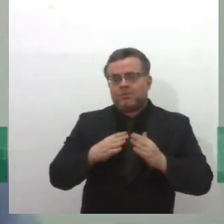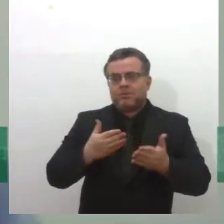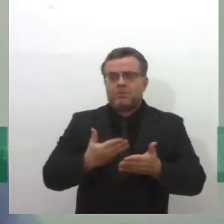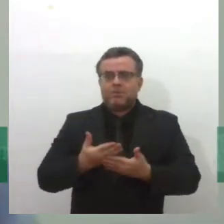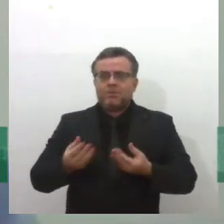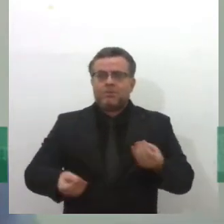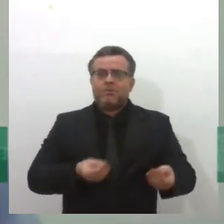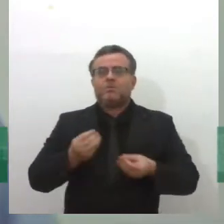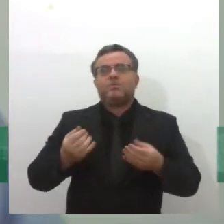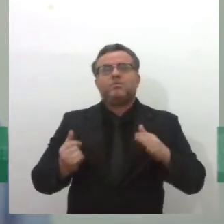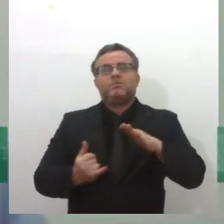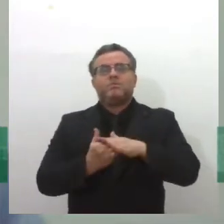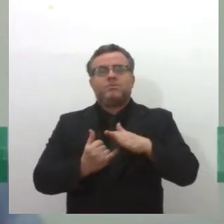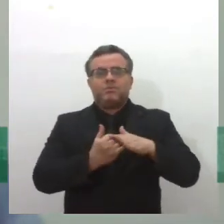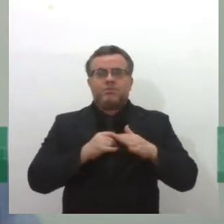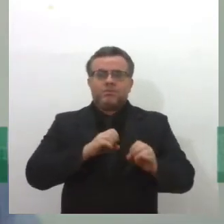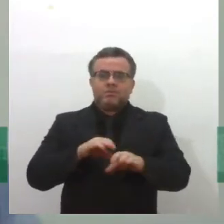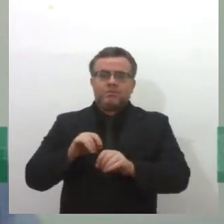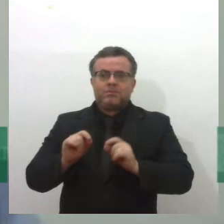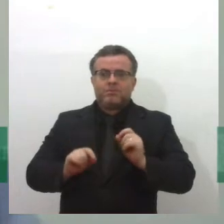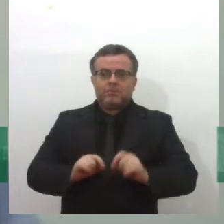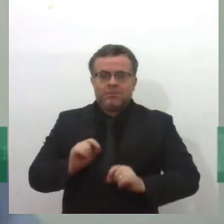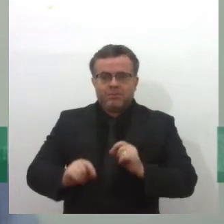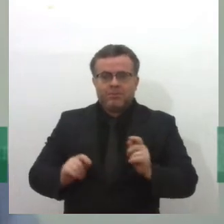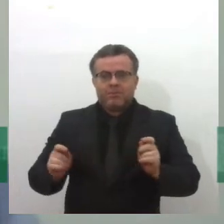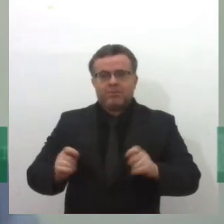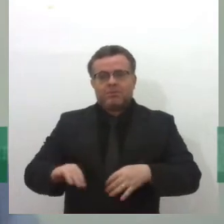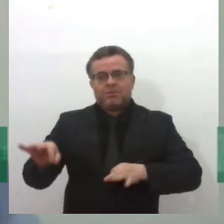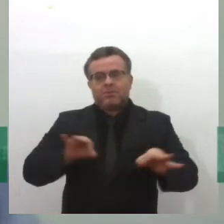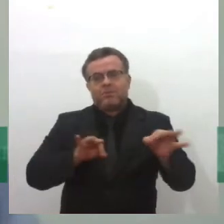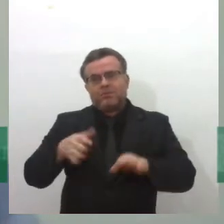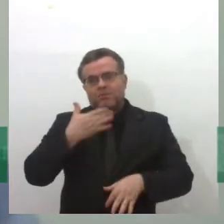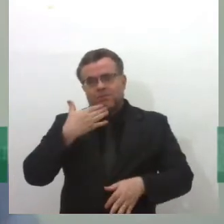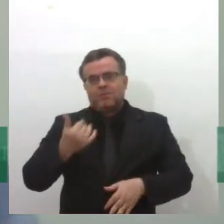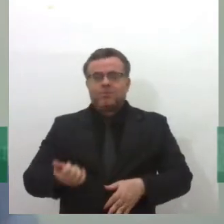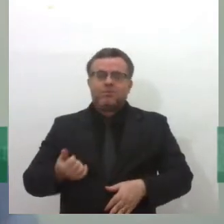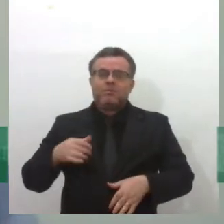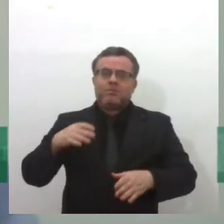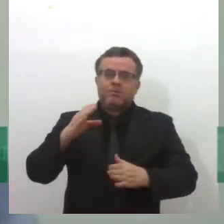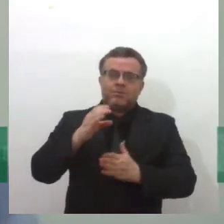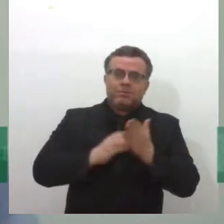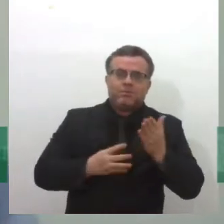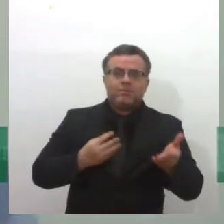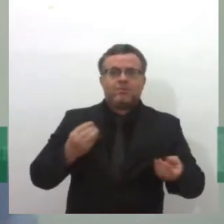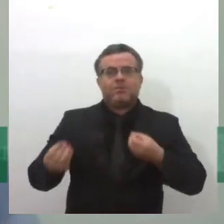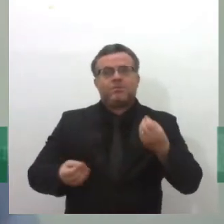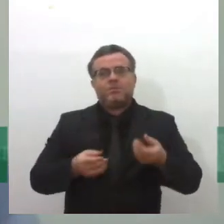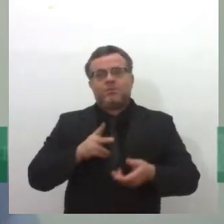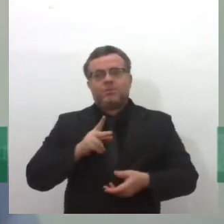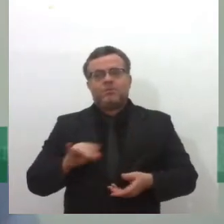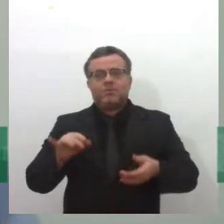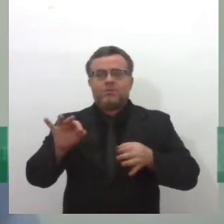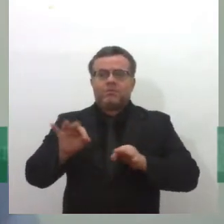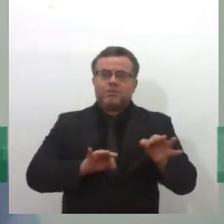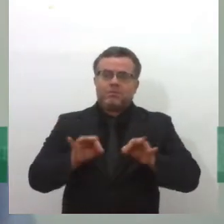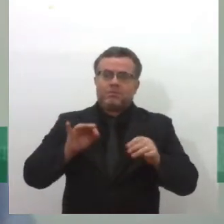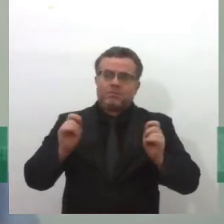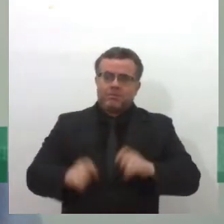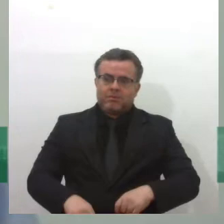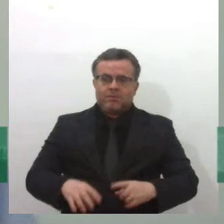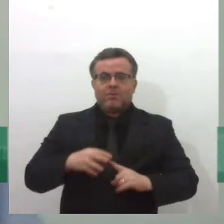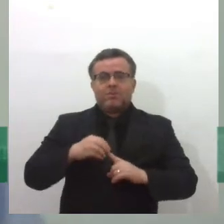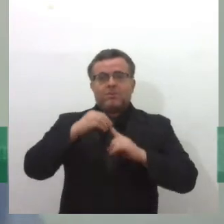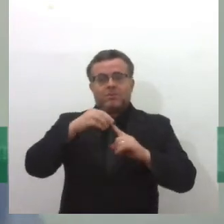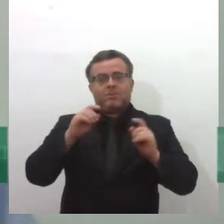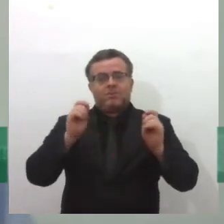a instituição de ensino ela vai ter que se organizar no seu currículo da maneira como ela vai trabalhar. Uma das possibilidades é